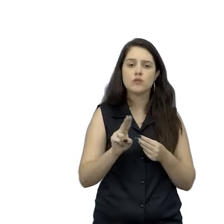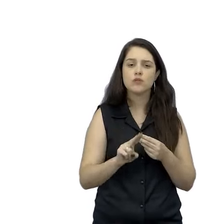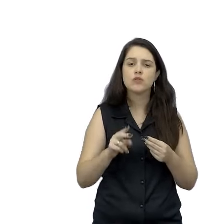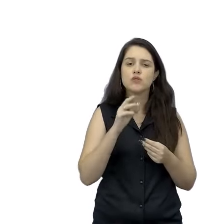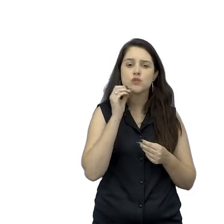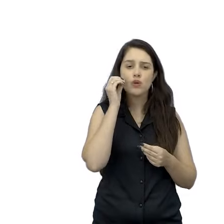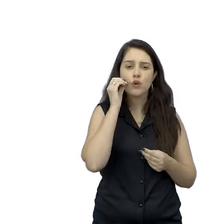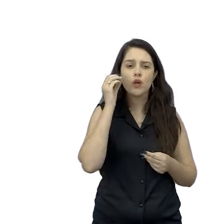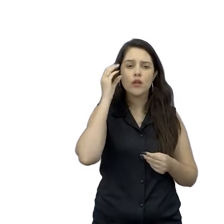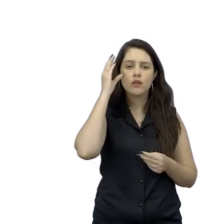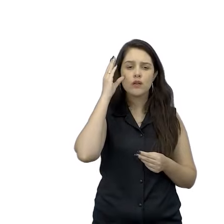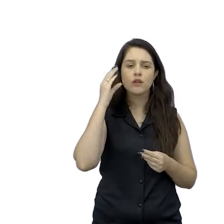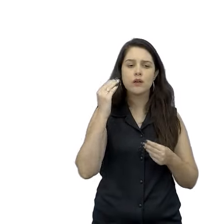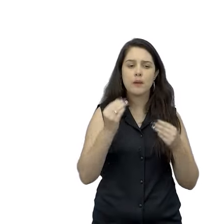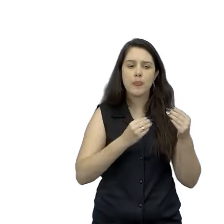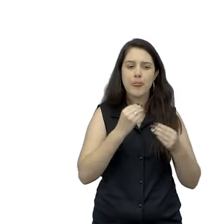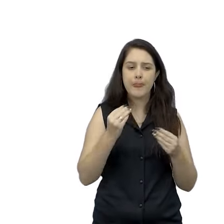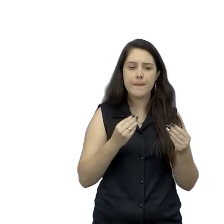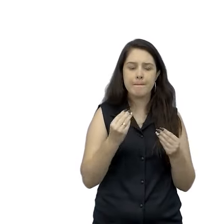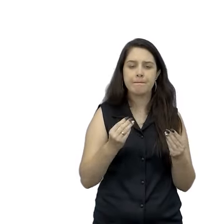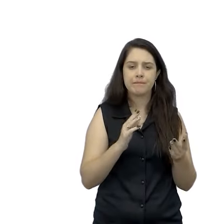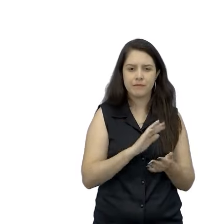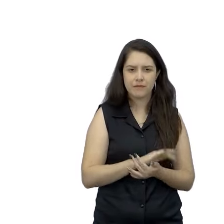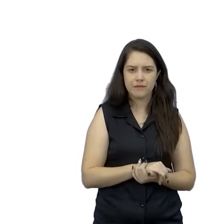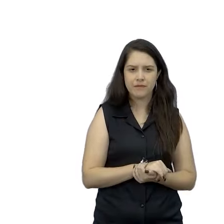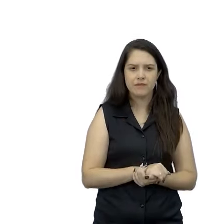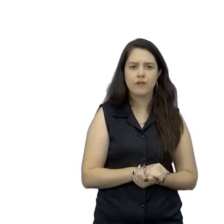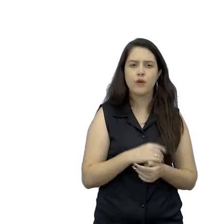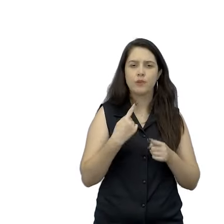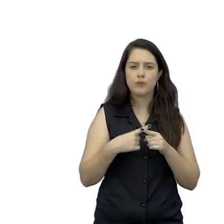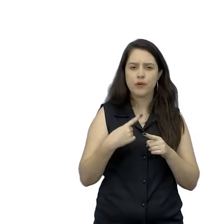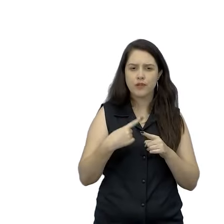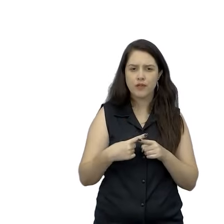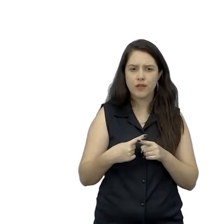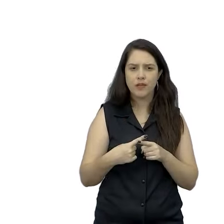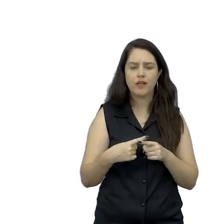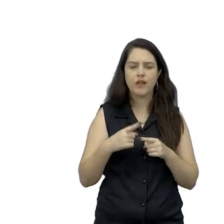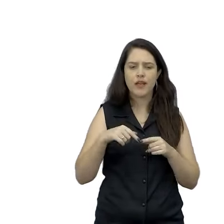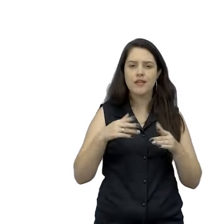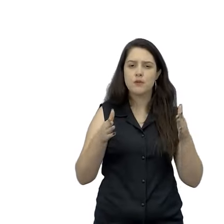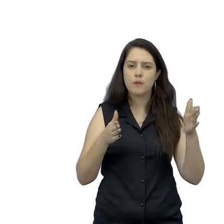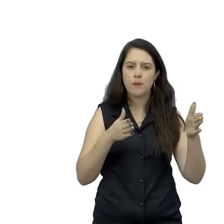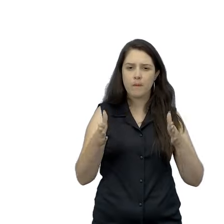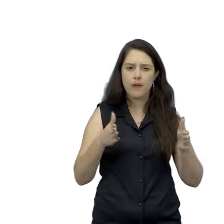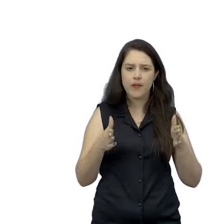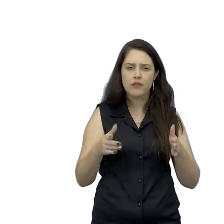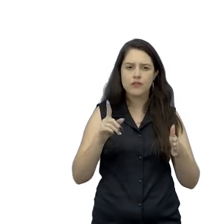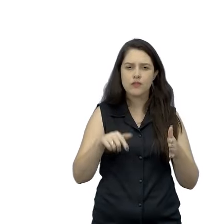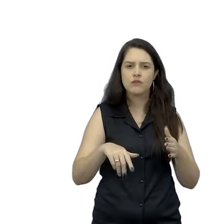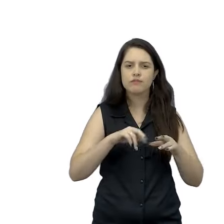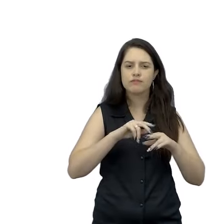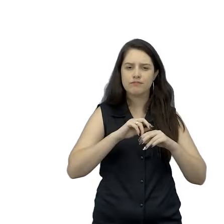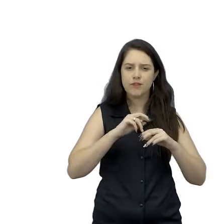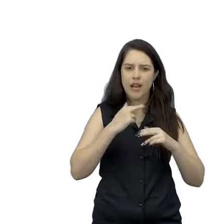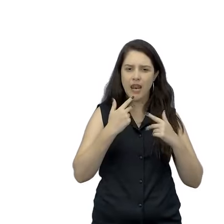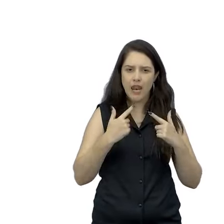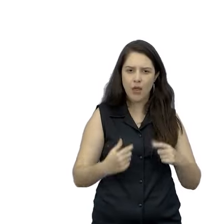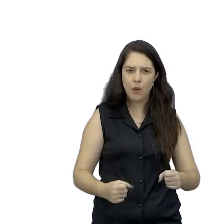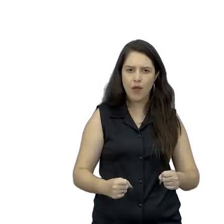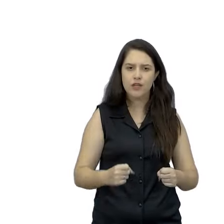Quando o professor faz o levantamento dos conhecimentos prévio, porque aí eles começam a mobilizar, eles começam a esquematizar um